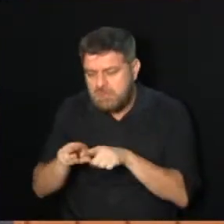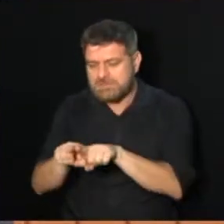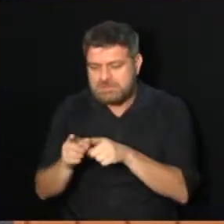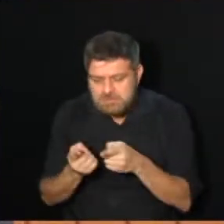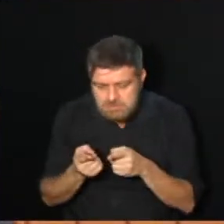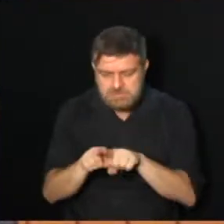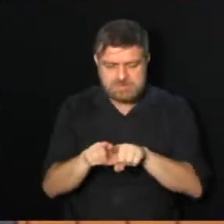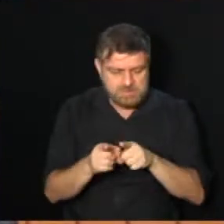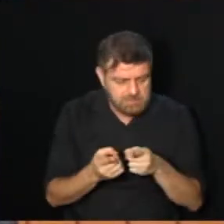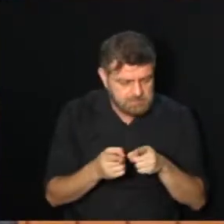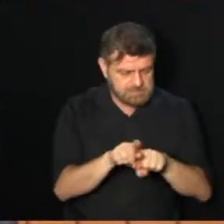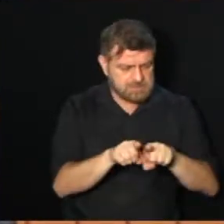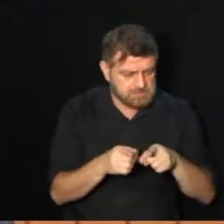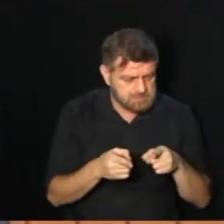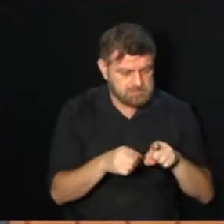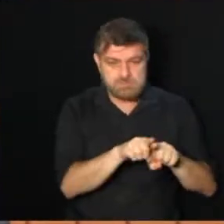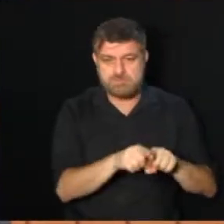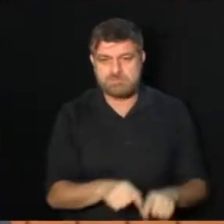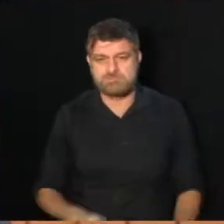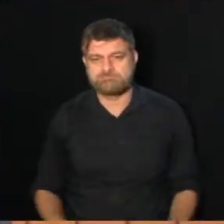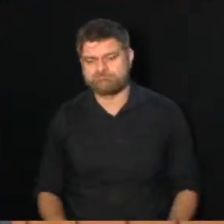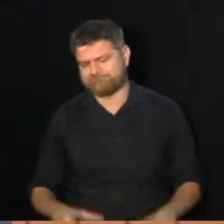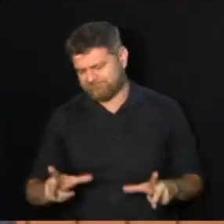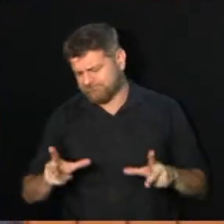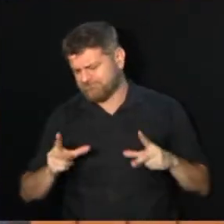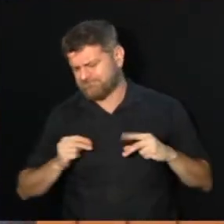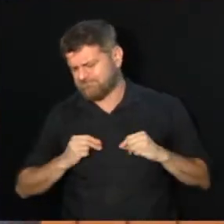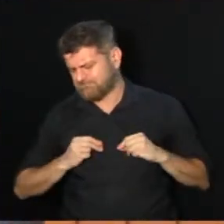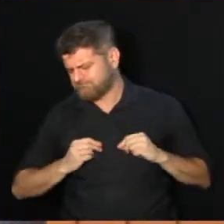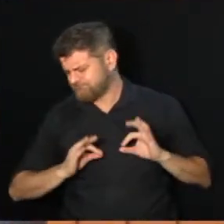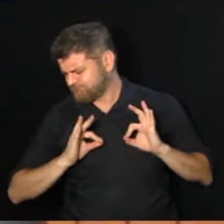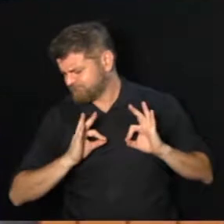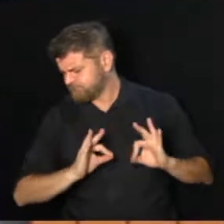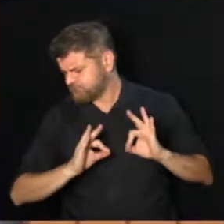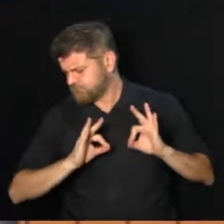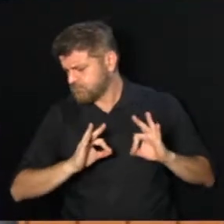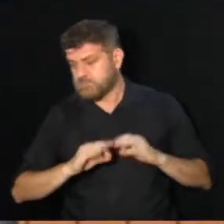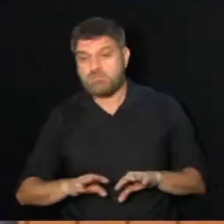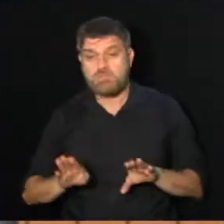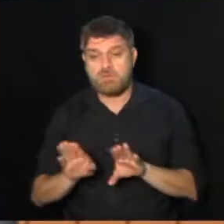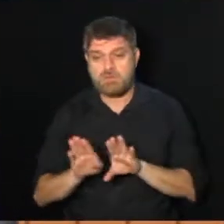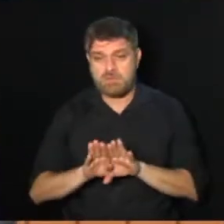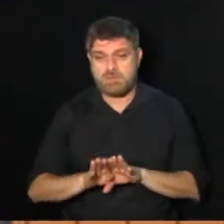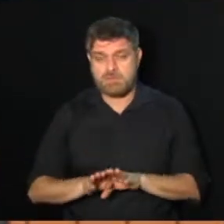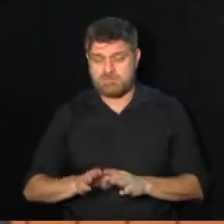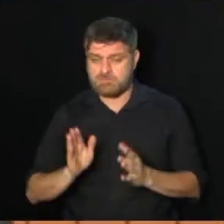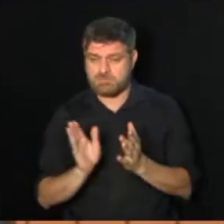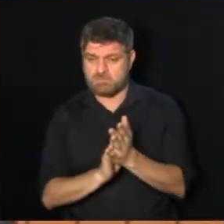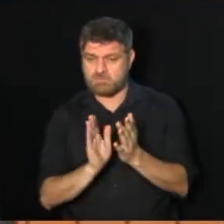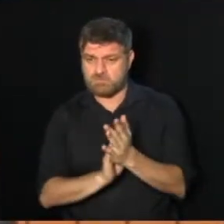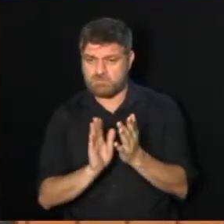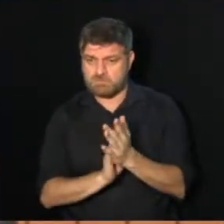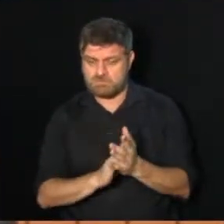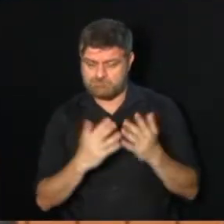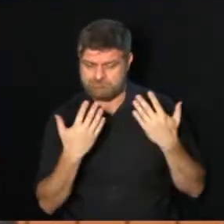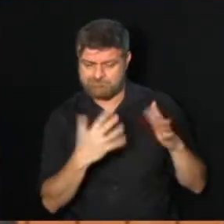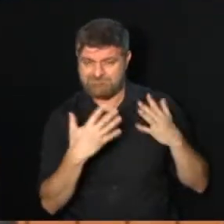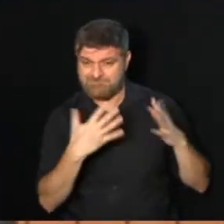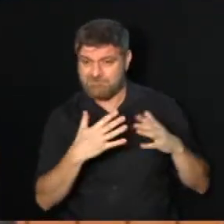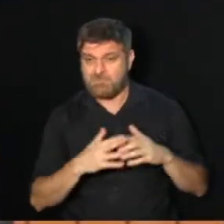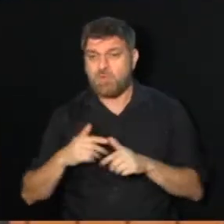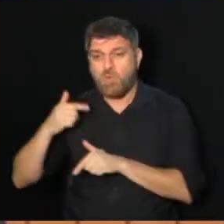e isso merece crédito, merece ser dito. Mas é preciso também enaltecer o trabalho que já vinha sendo